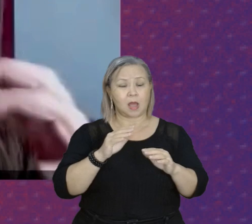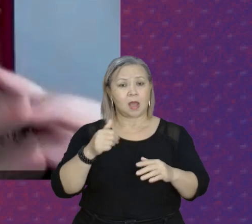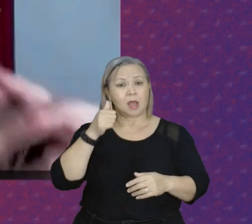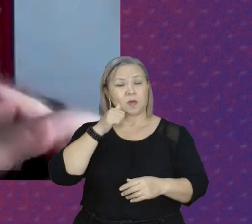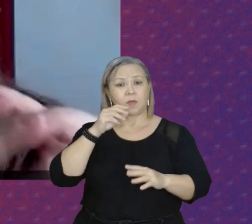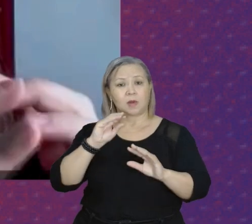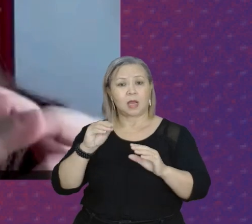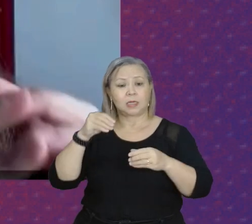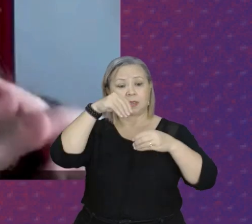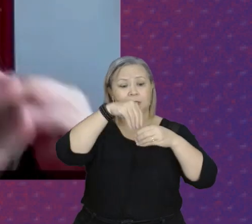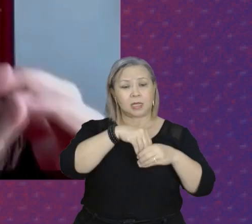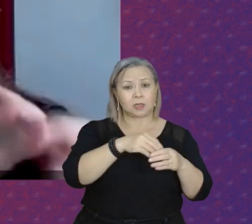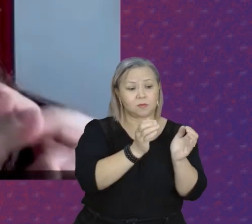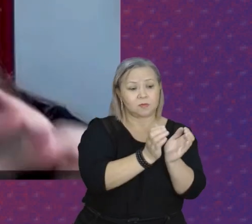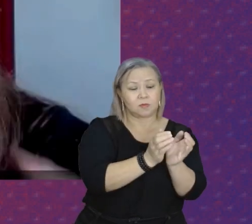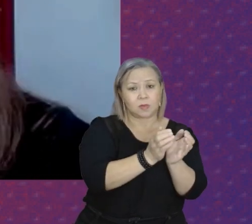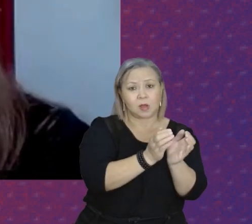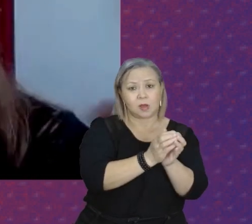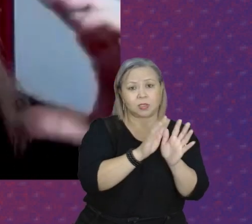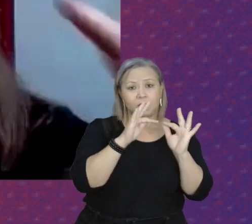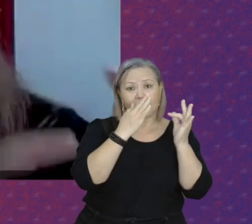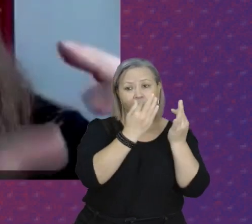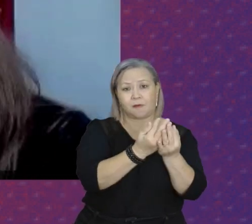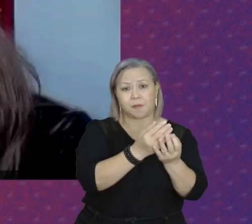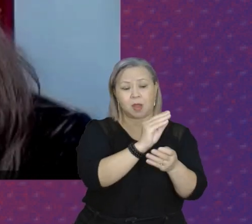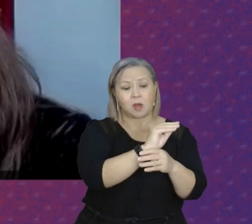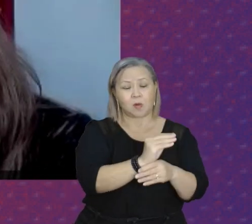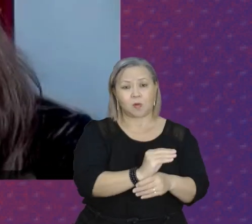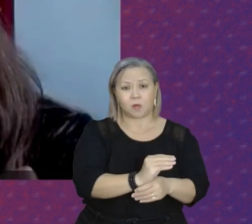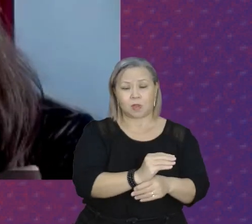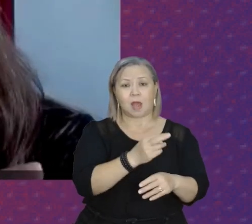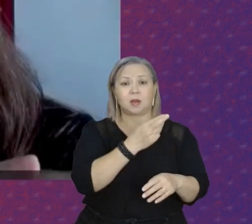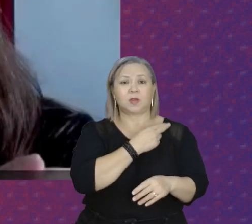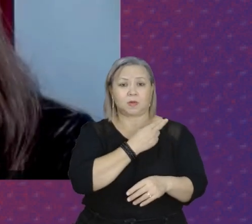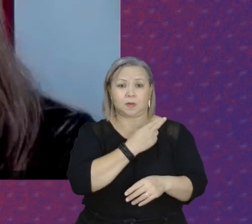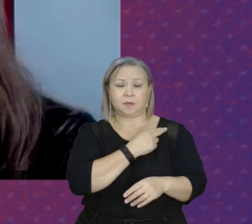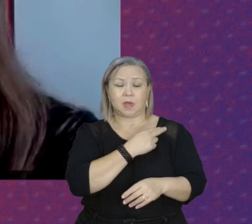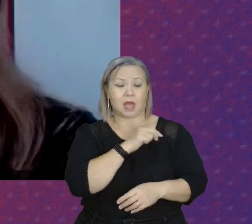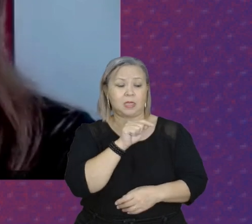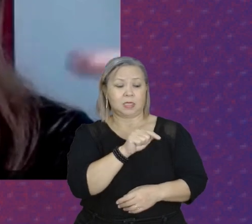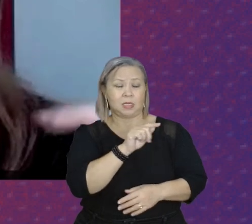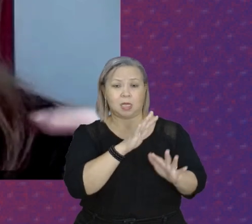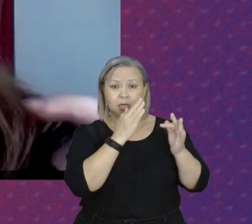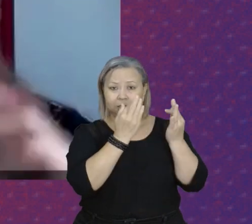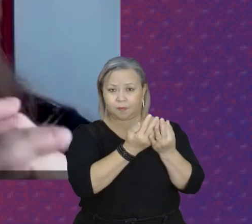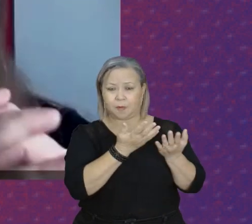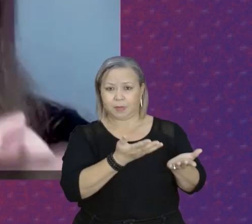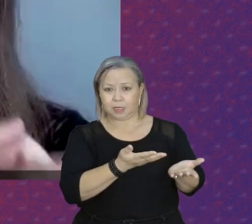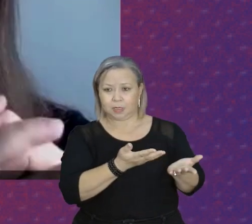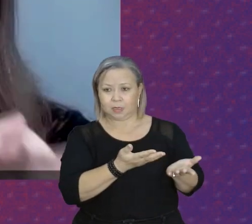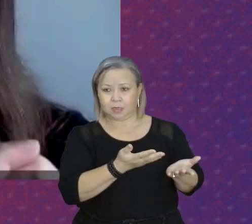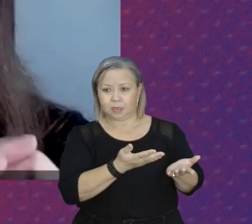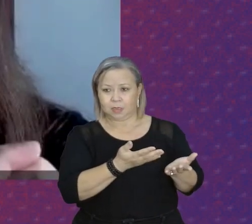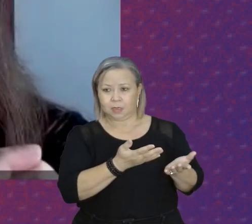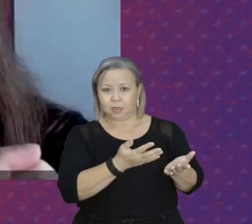um pacotinho da família, colocar o cuidado como responsabilidade dessa família, essa